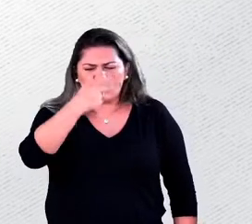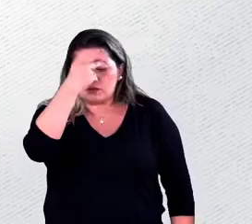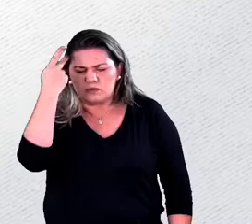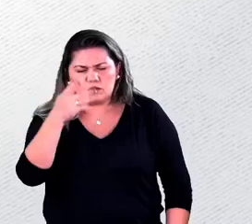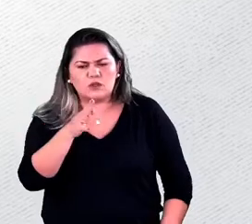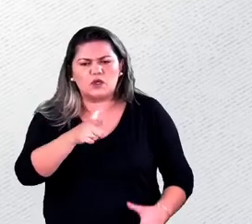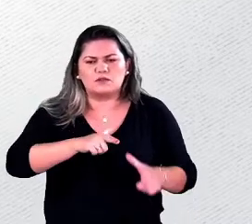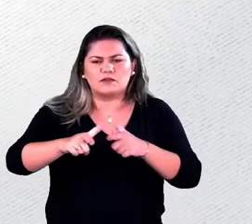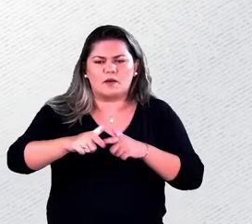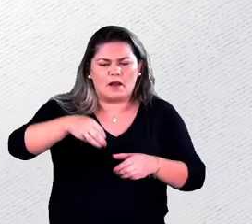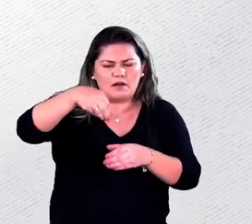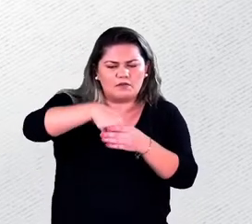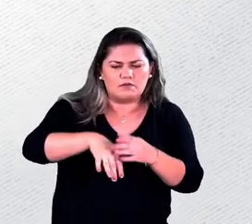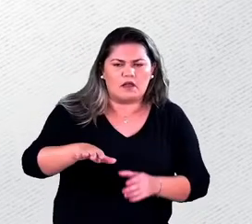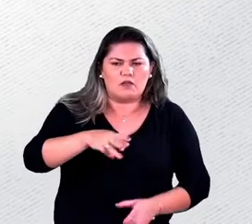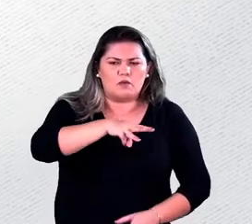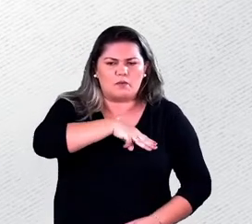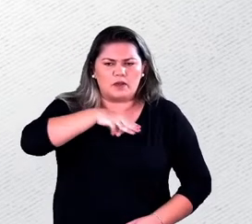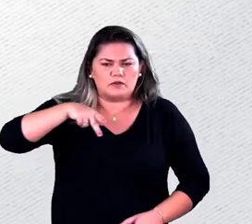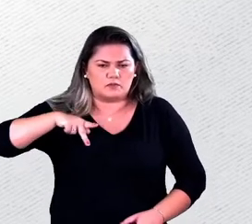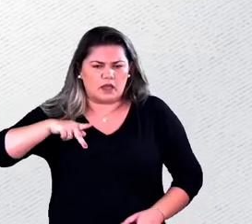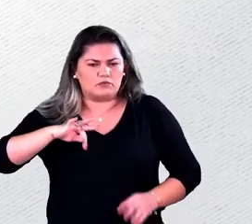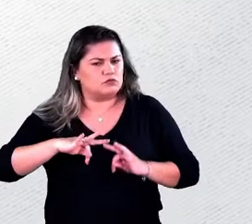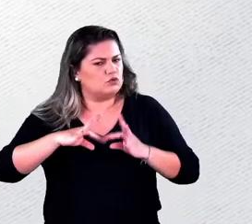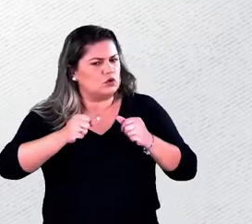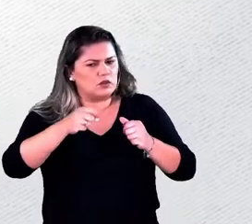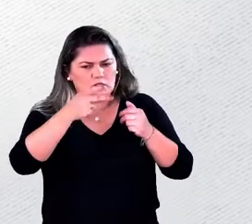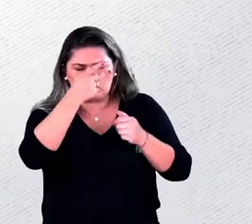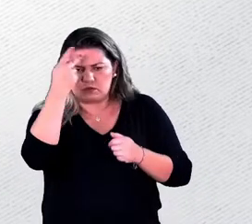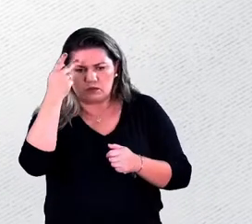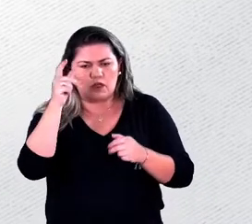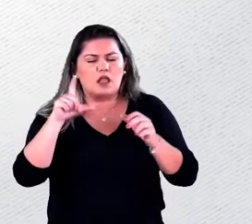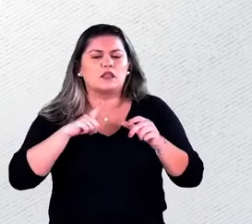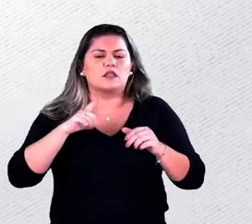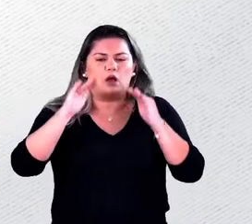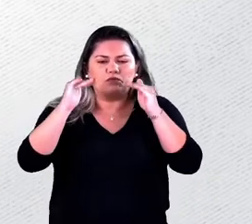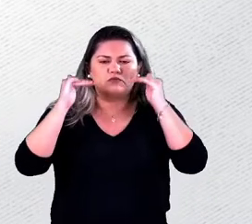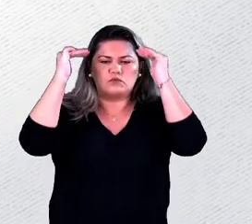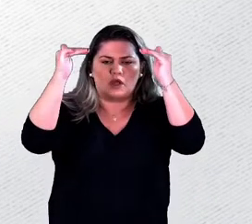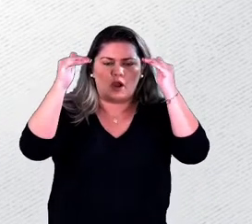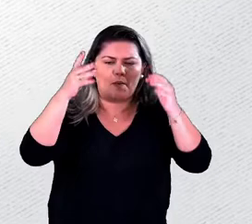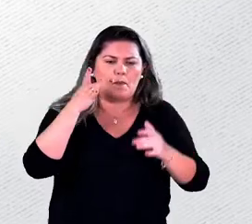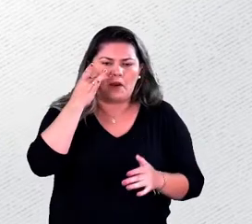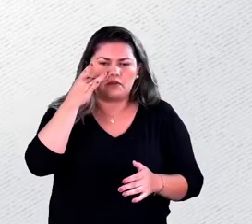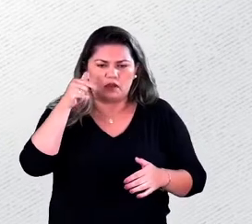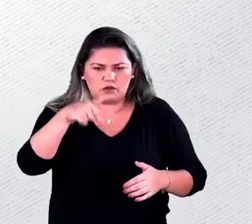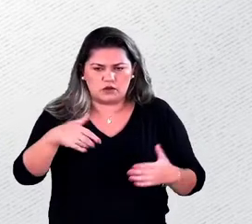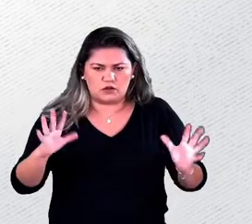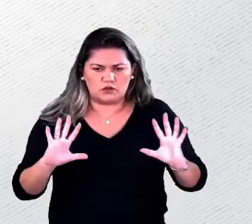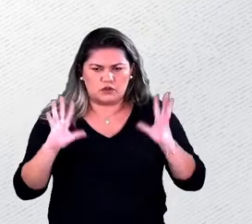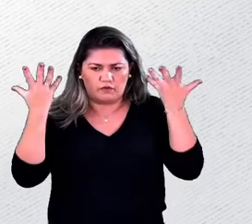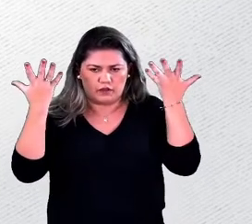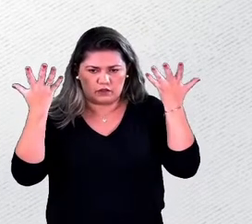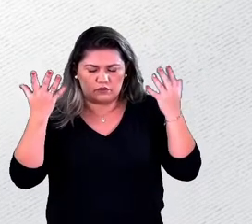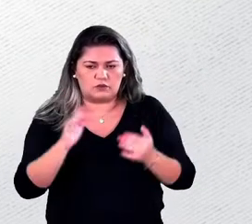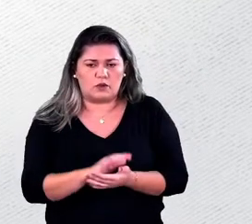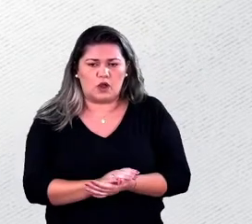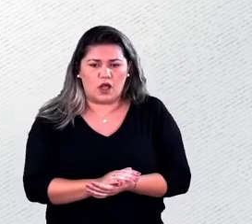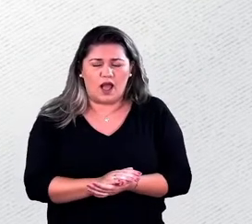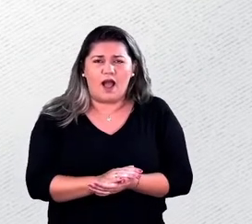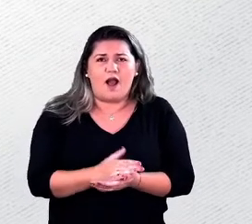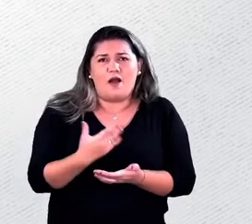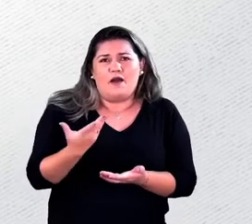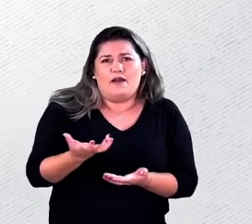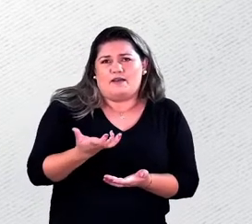todas as autoridades é presentes aqui nesse nesse momento é a pretensão de evidentemente